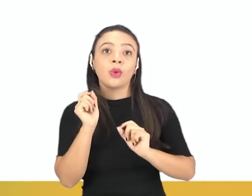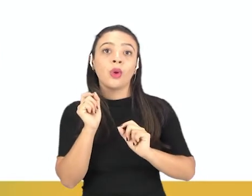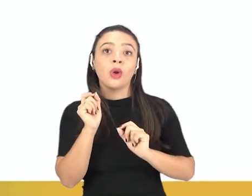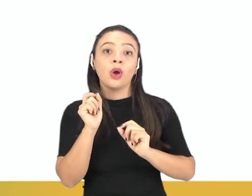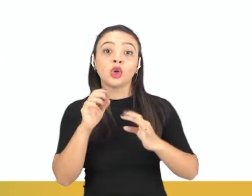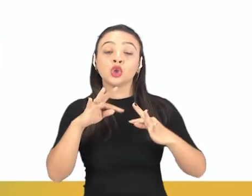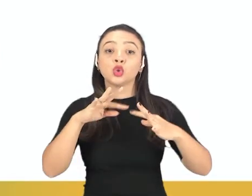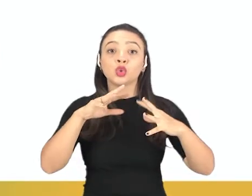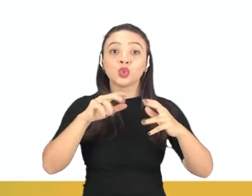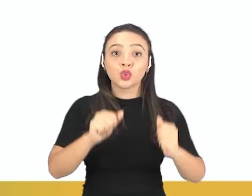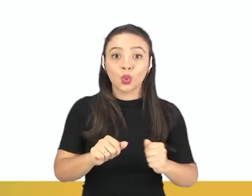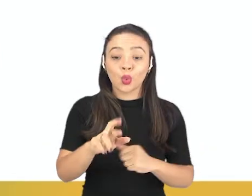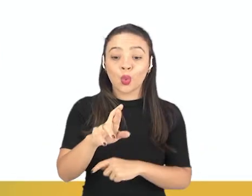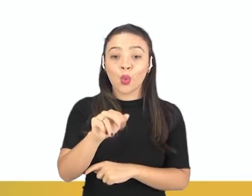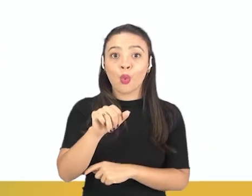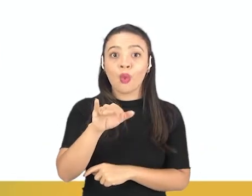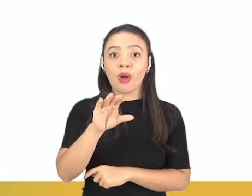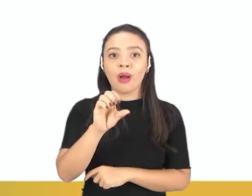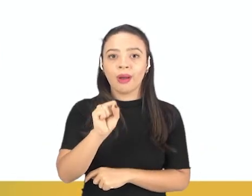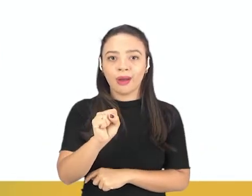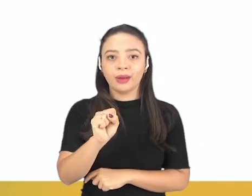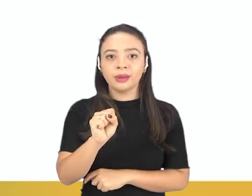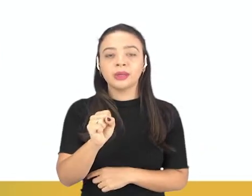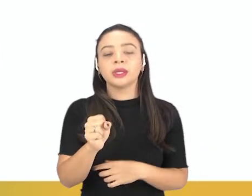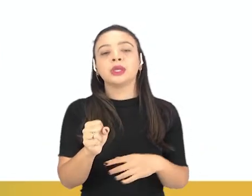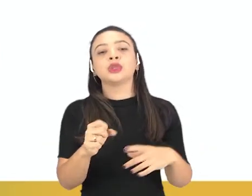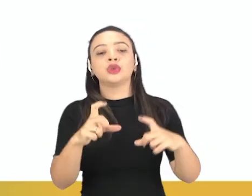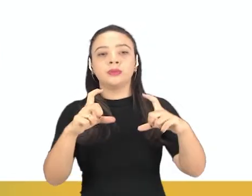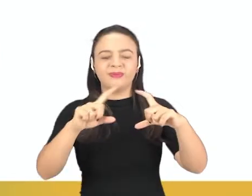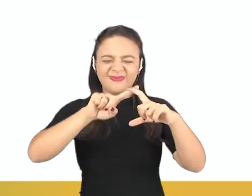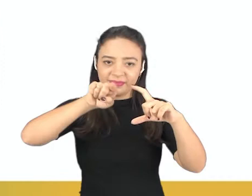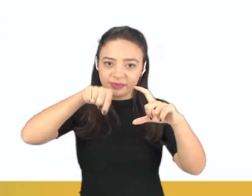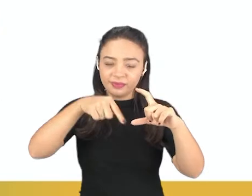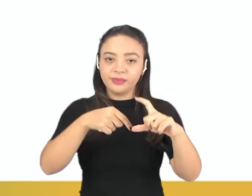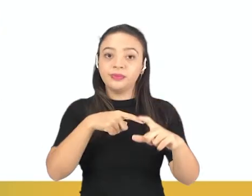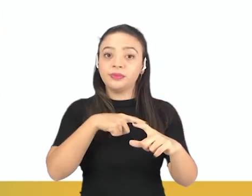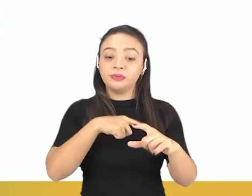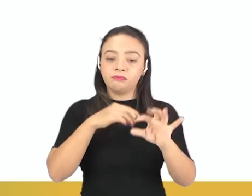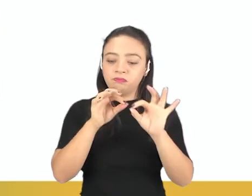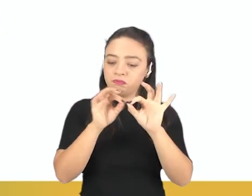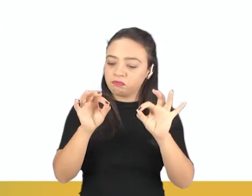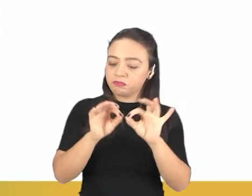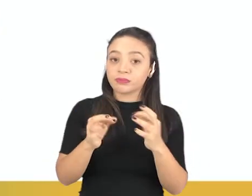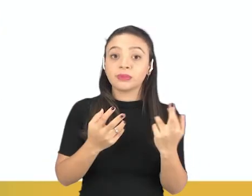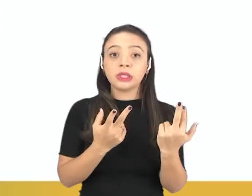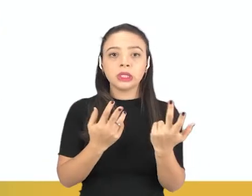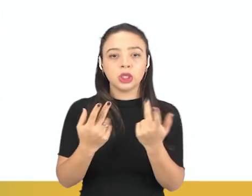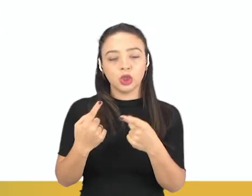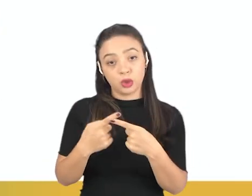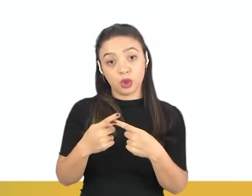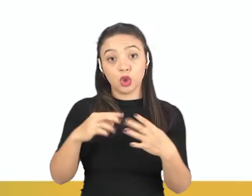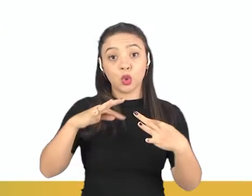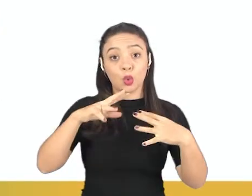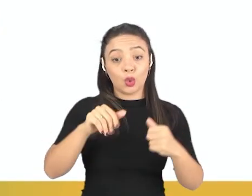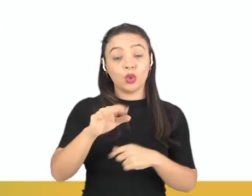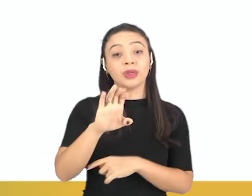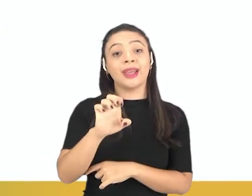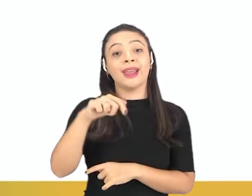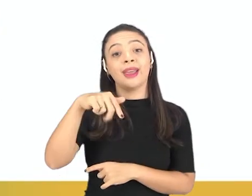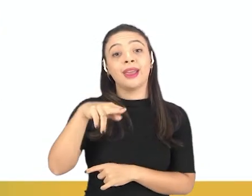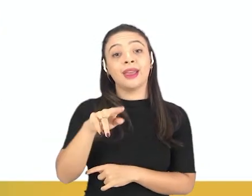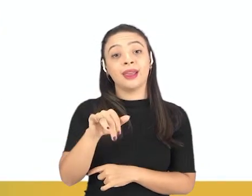todos os raios de uma circunferência possuem a mesma medida Pois todos eles são equidistantes